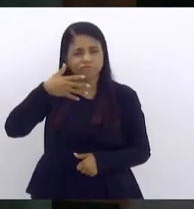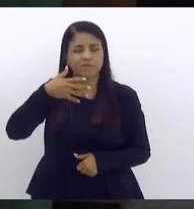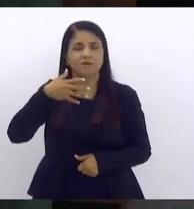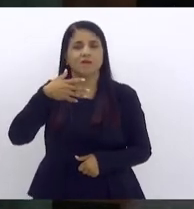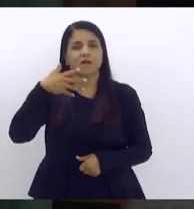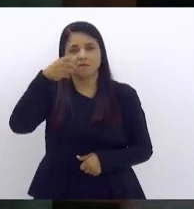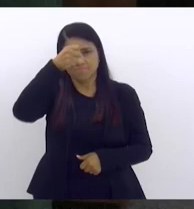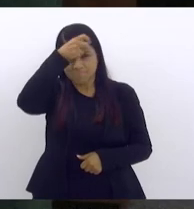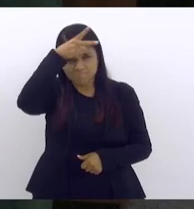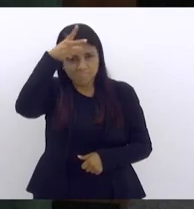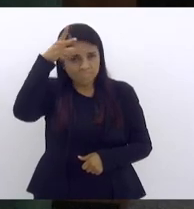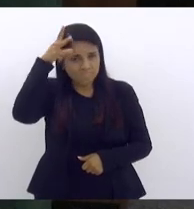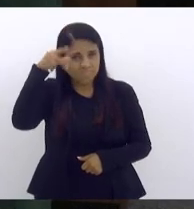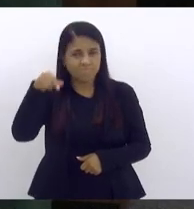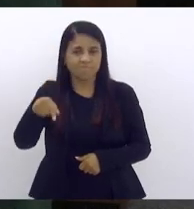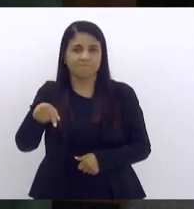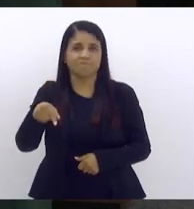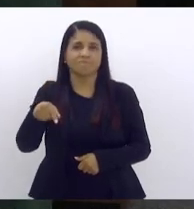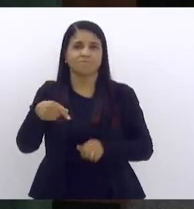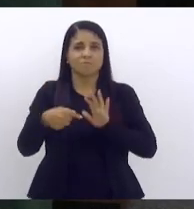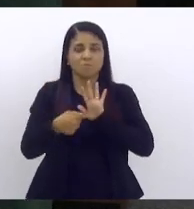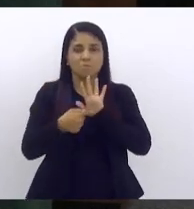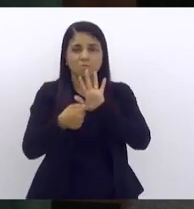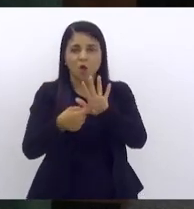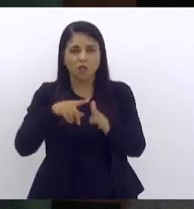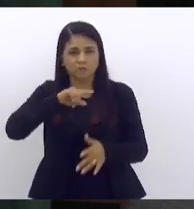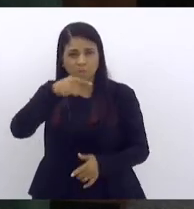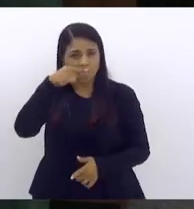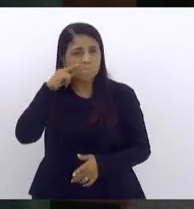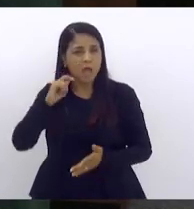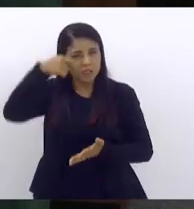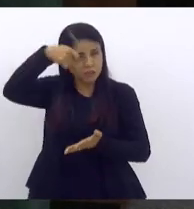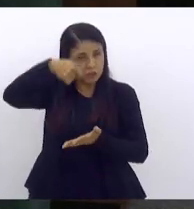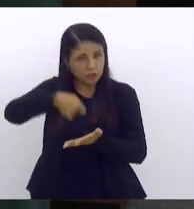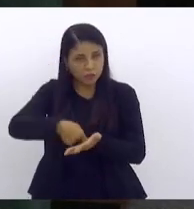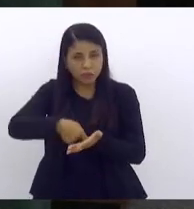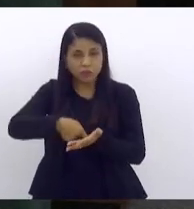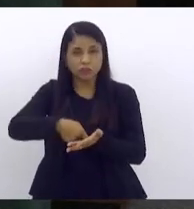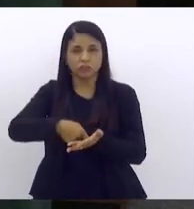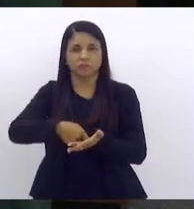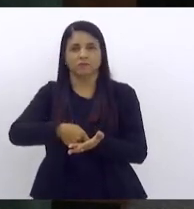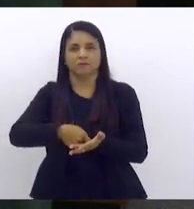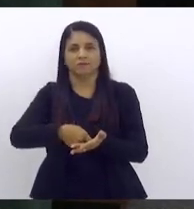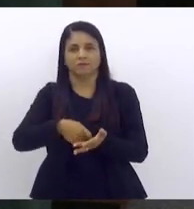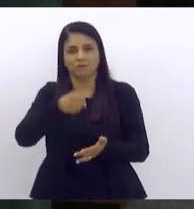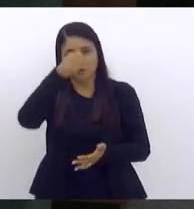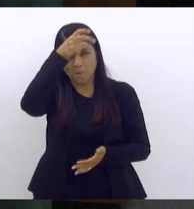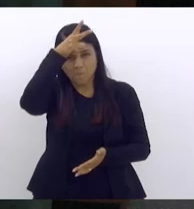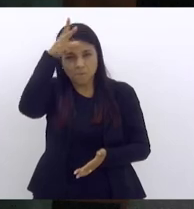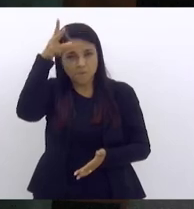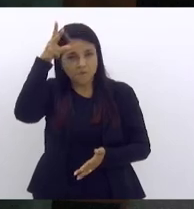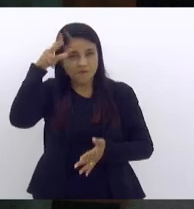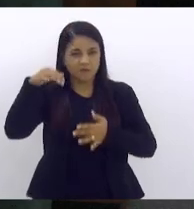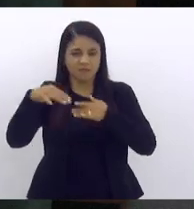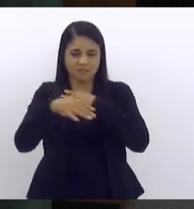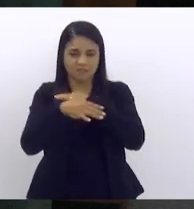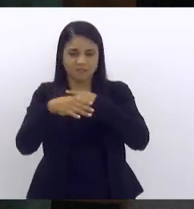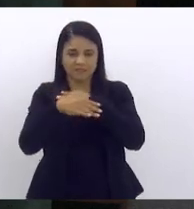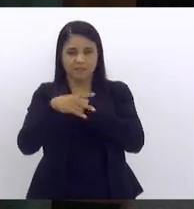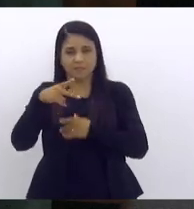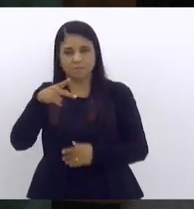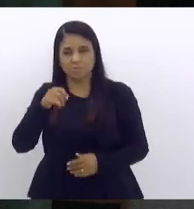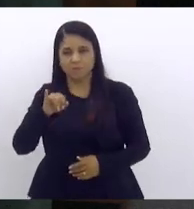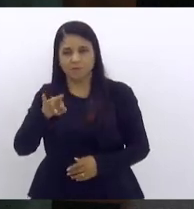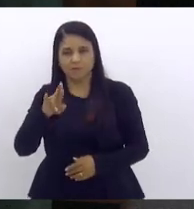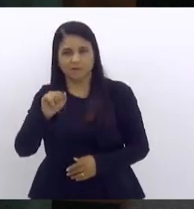machista, que demonstra todo esse ódio contra a mulher feita pelo prefeito de Barra do Piraí. Eu não tenho dúvida